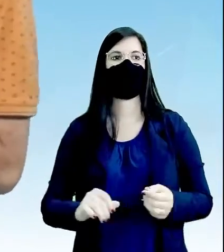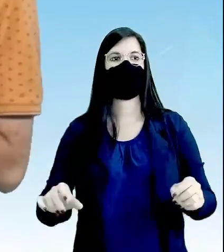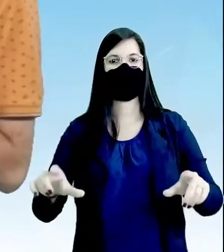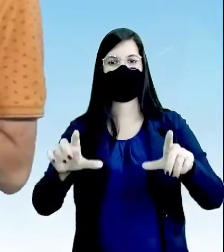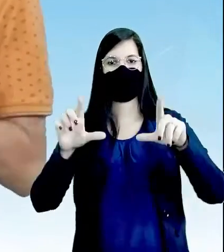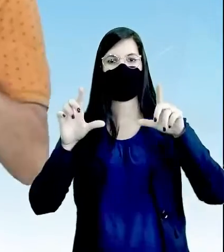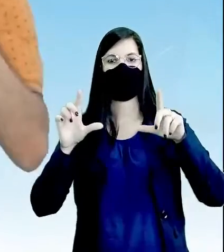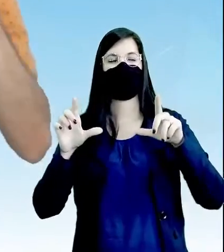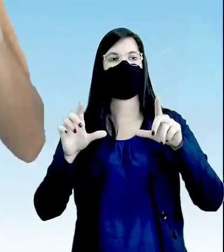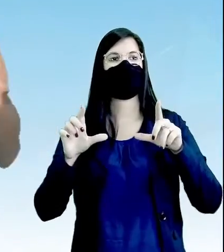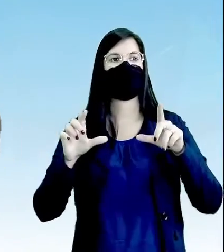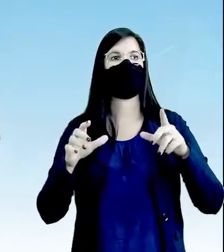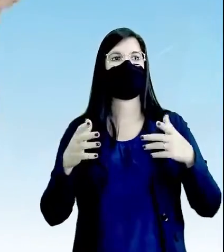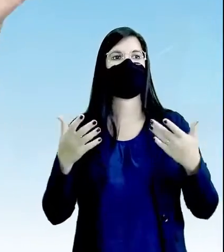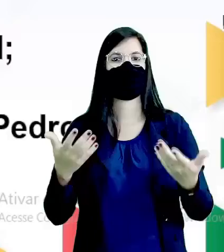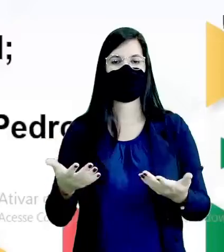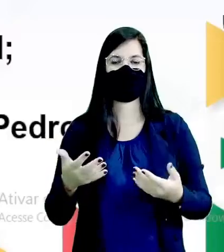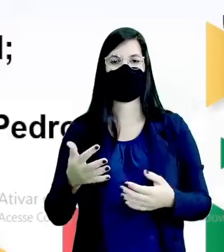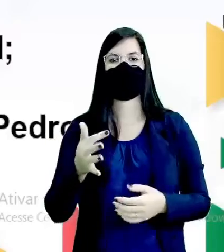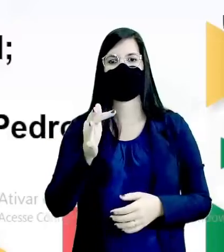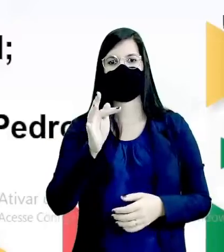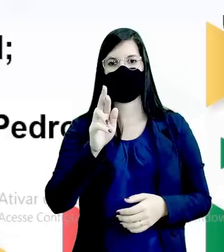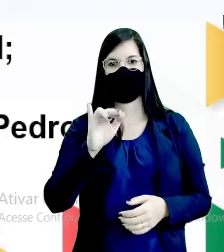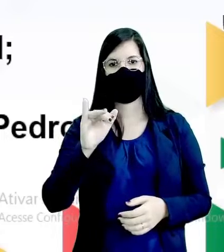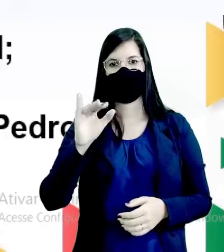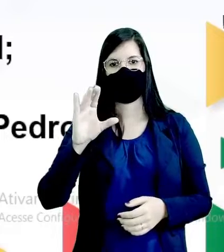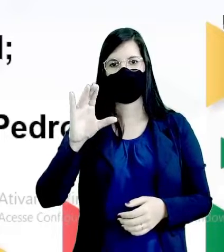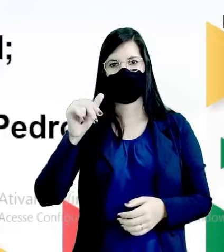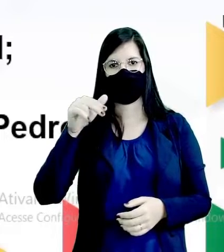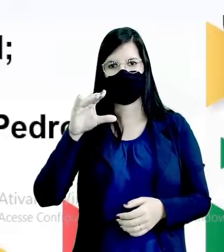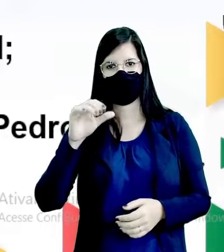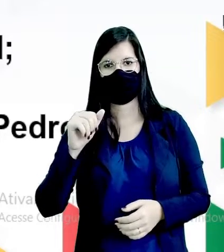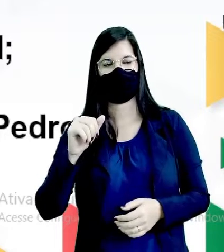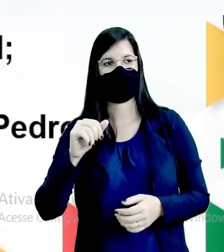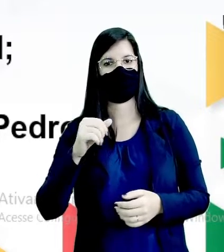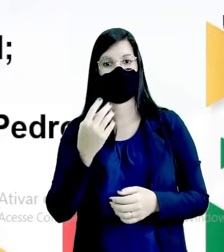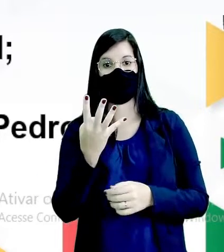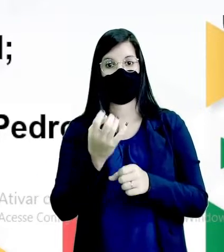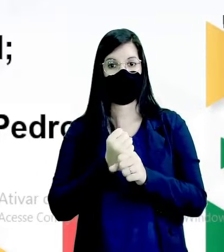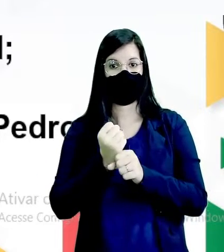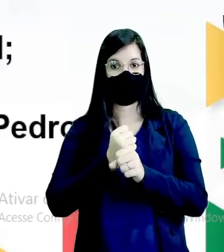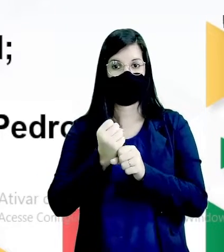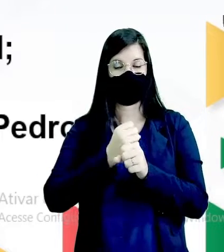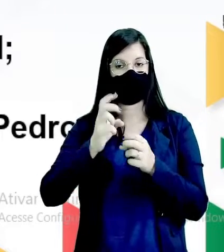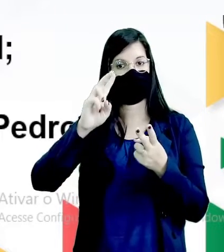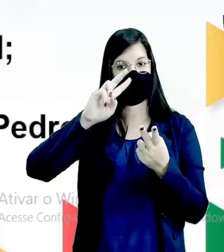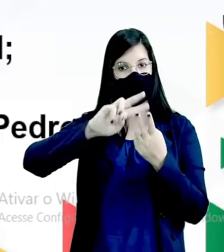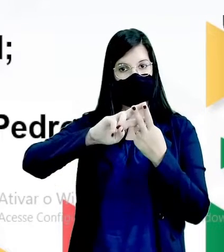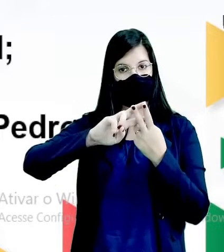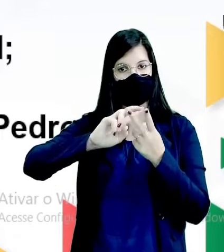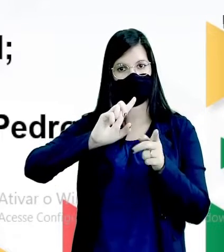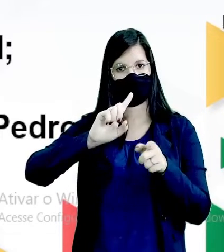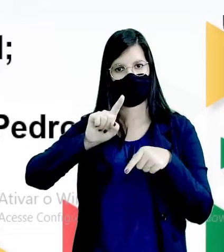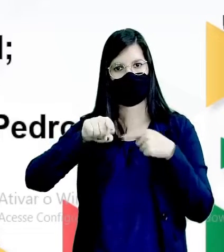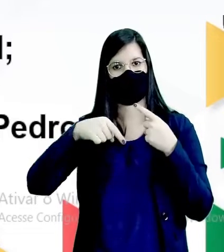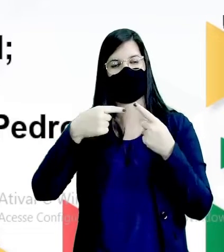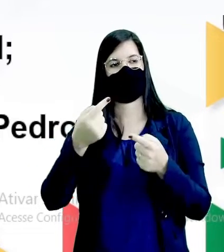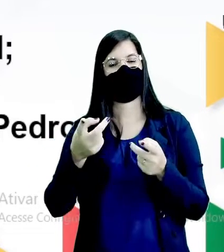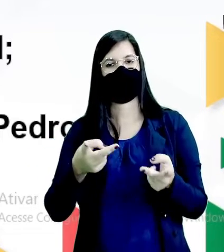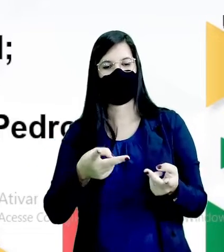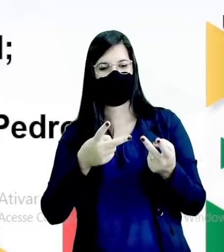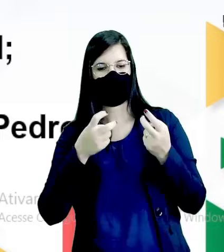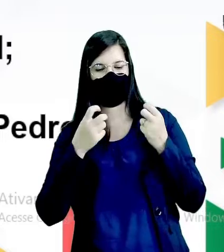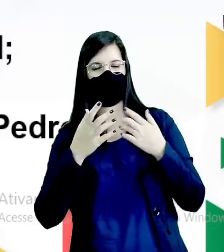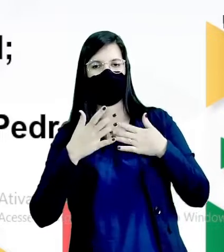Aí pronto, aí daí o Frei Caneca foi preso, passou 4 anos preso, mas depois Dom João viu que o negócio já estava